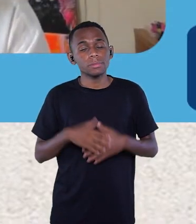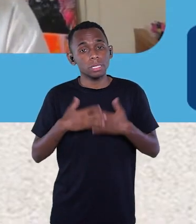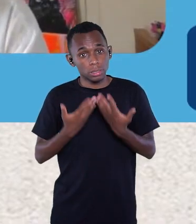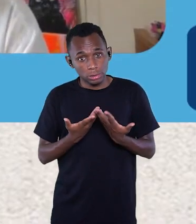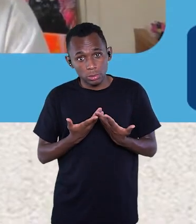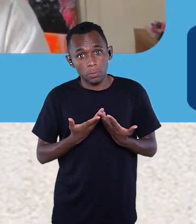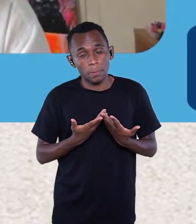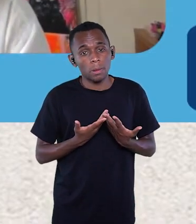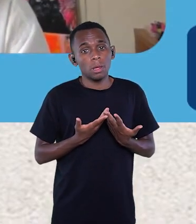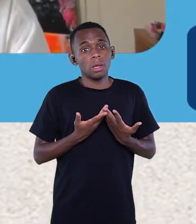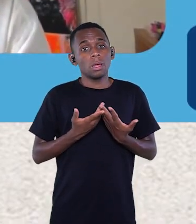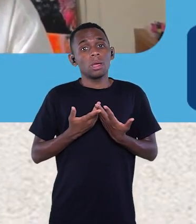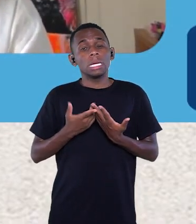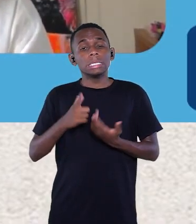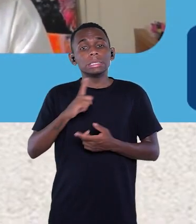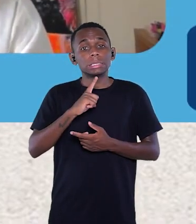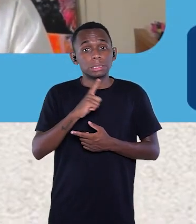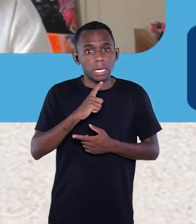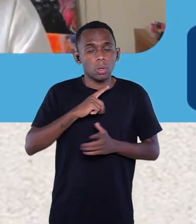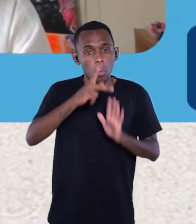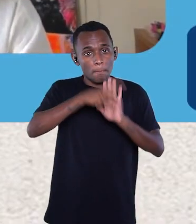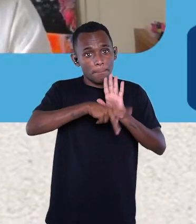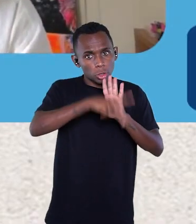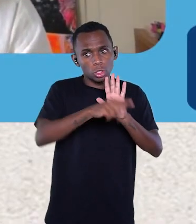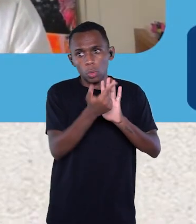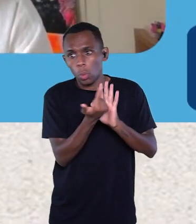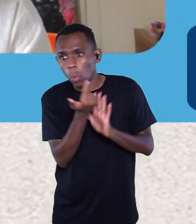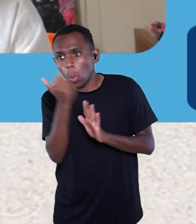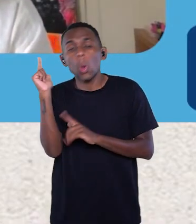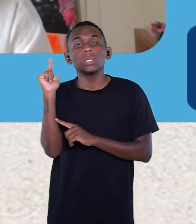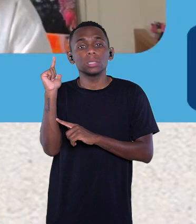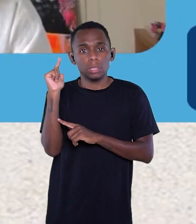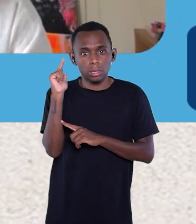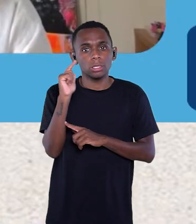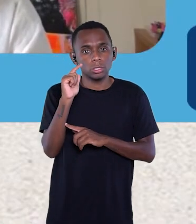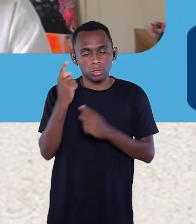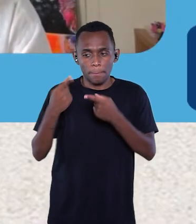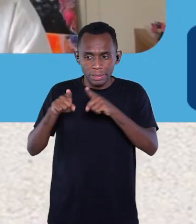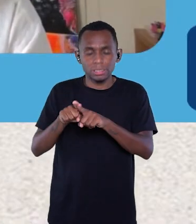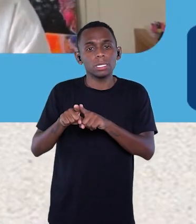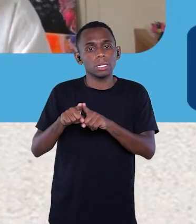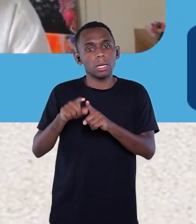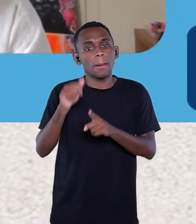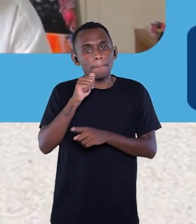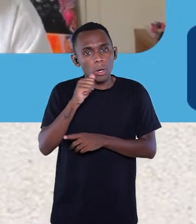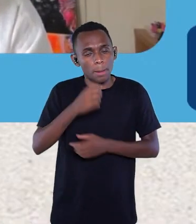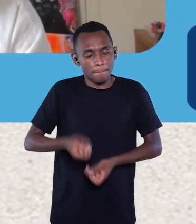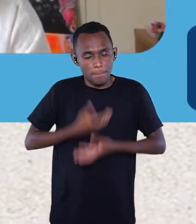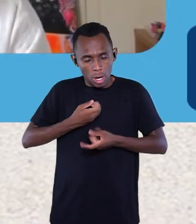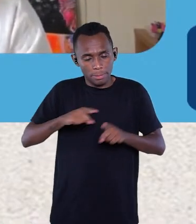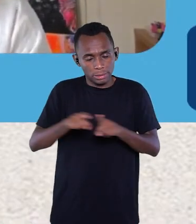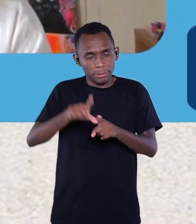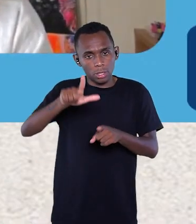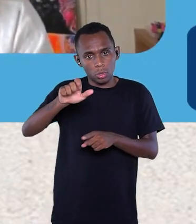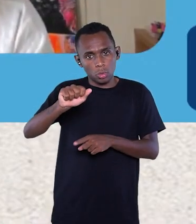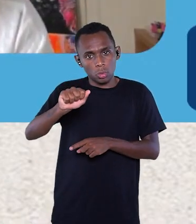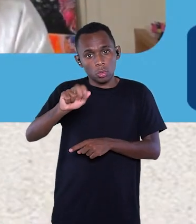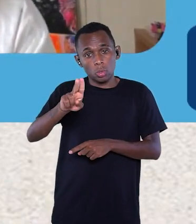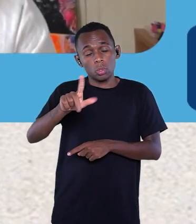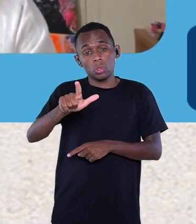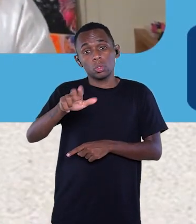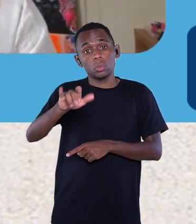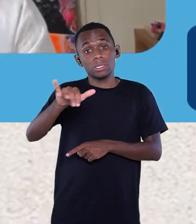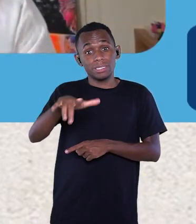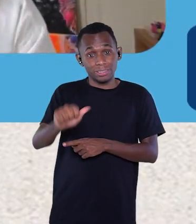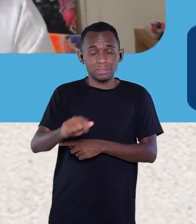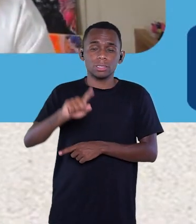E eu tenho um projeto com uma outra poeta, amiga minha, que é a Luísa Camisassa, e a gente vai